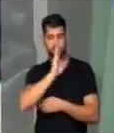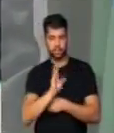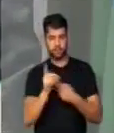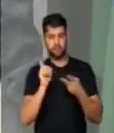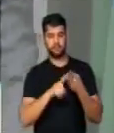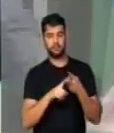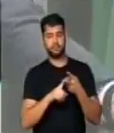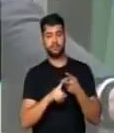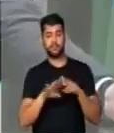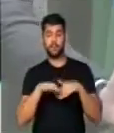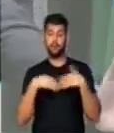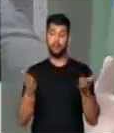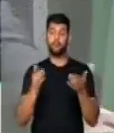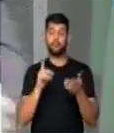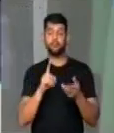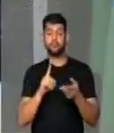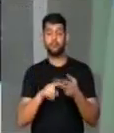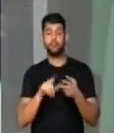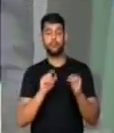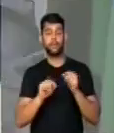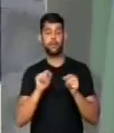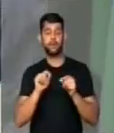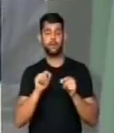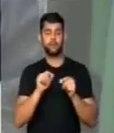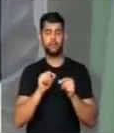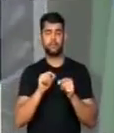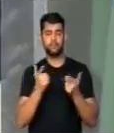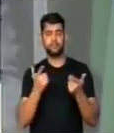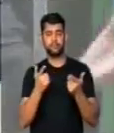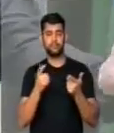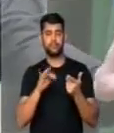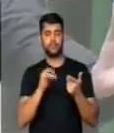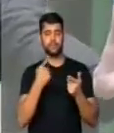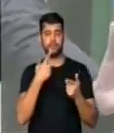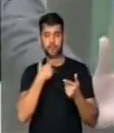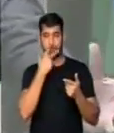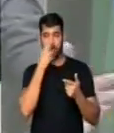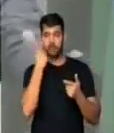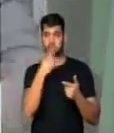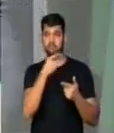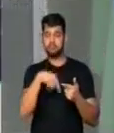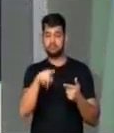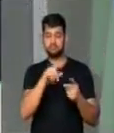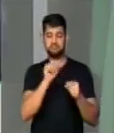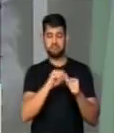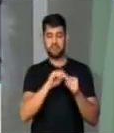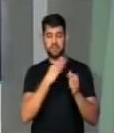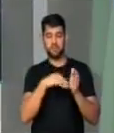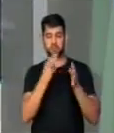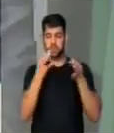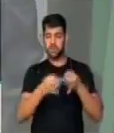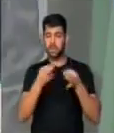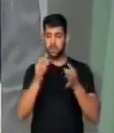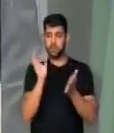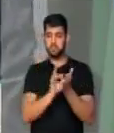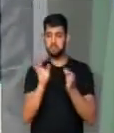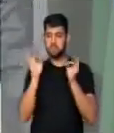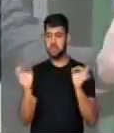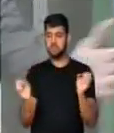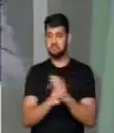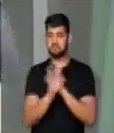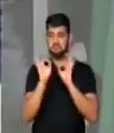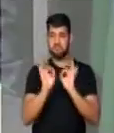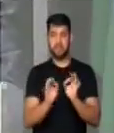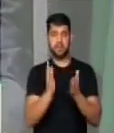país. Então, que contradição, até parece que vocês fizeram tudo certo, tudo correto,